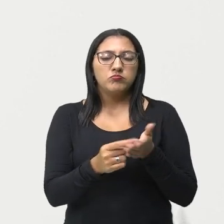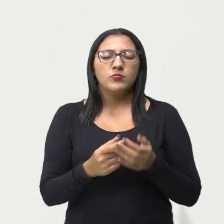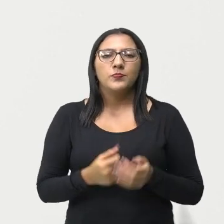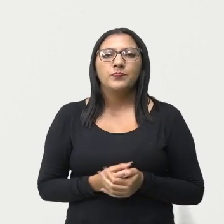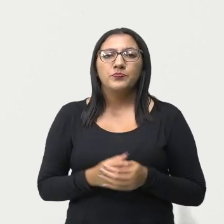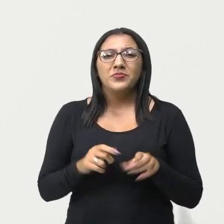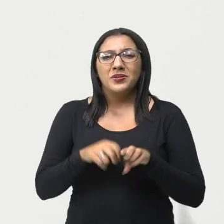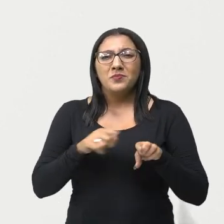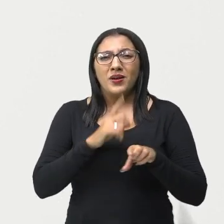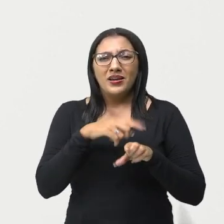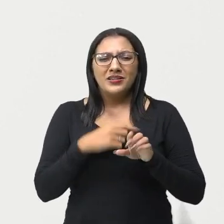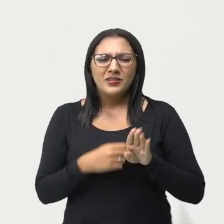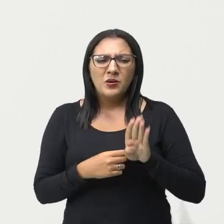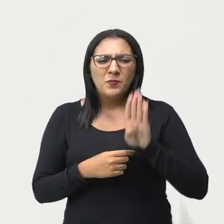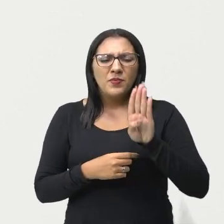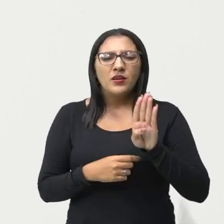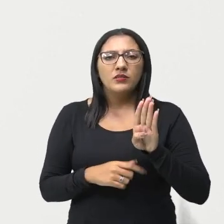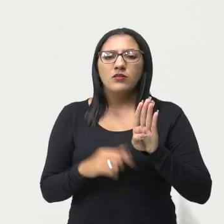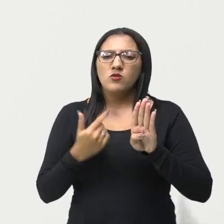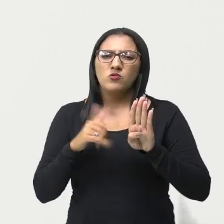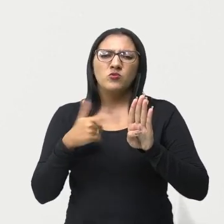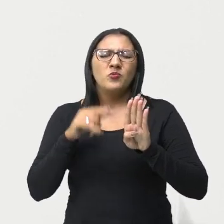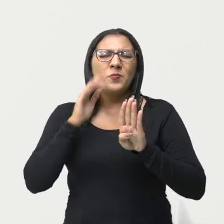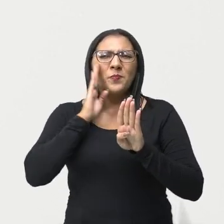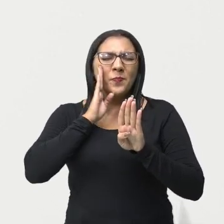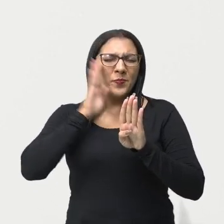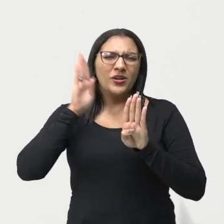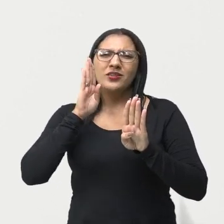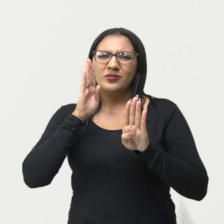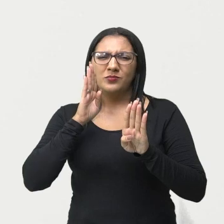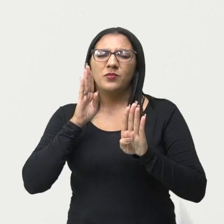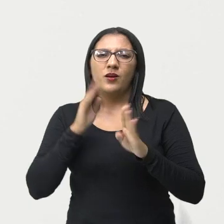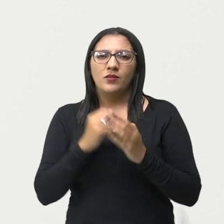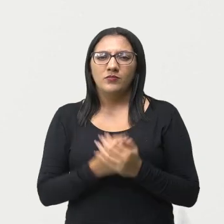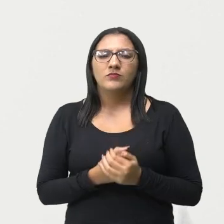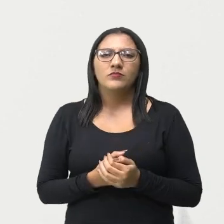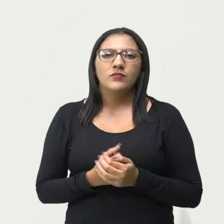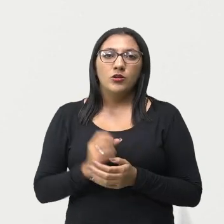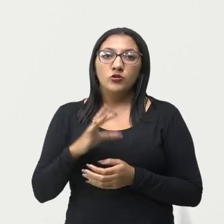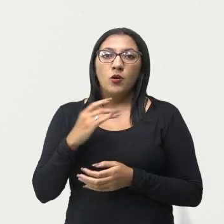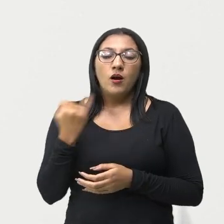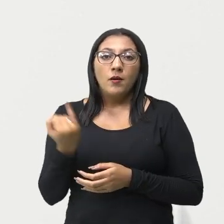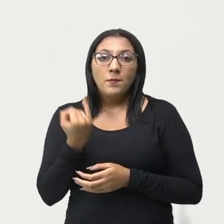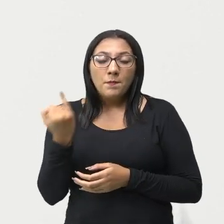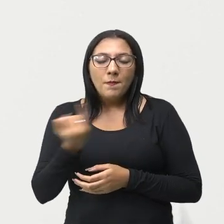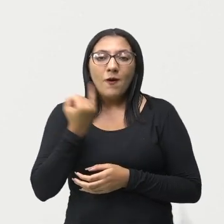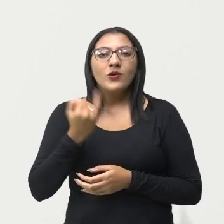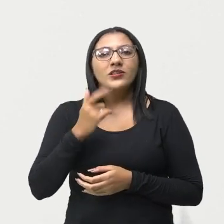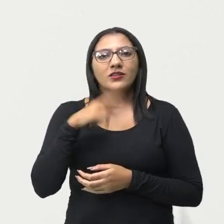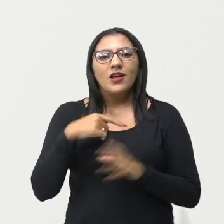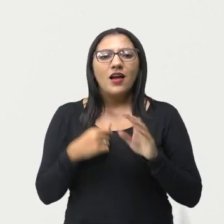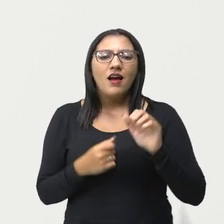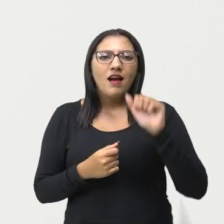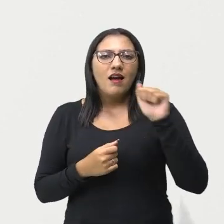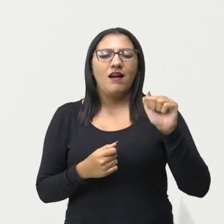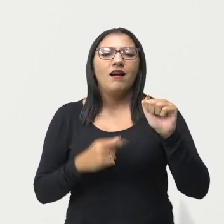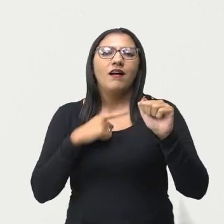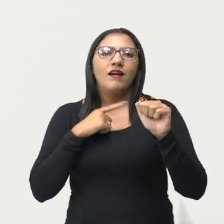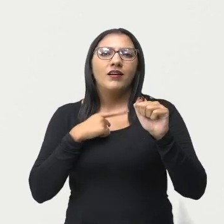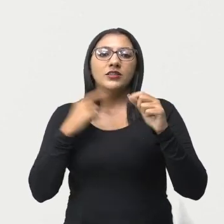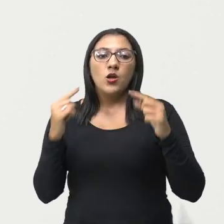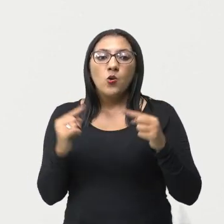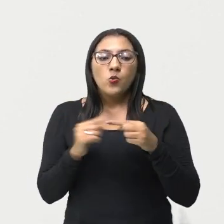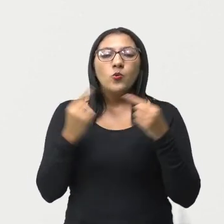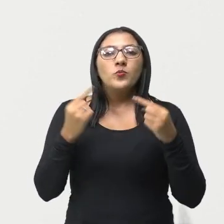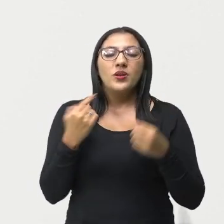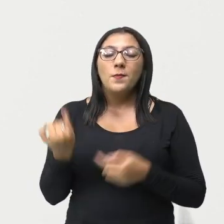Porém, essa não é a principal informação. A informação mais importante está exatamente na importância das vacinas para as nossas